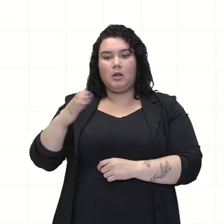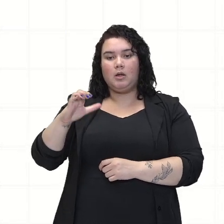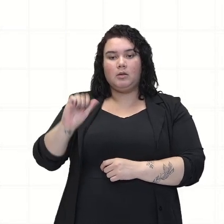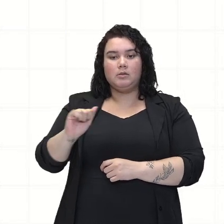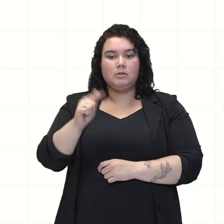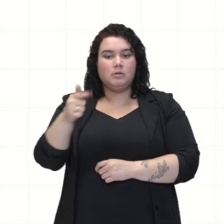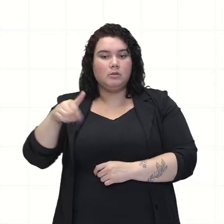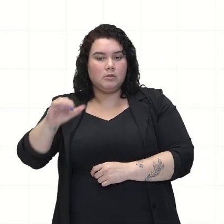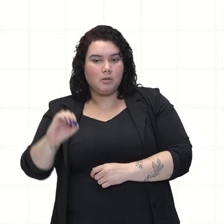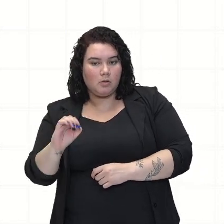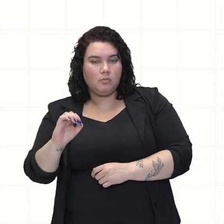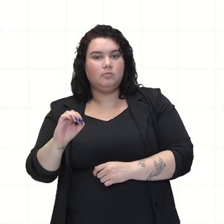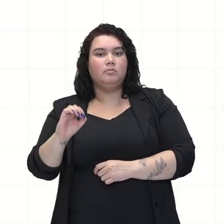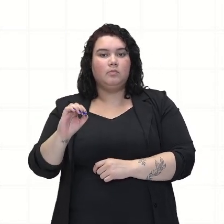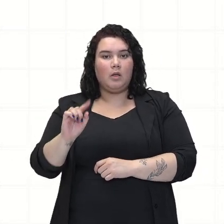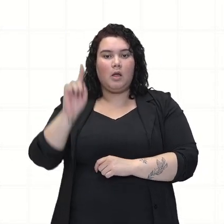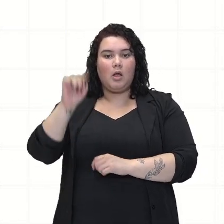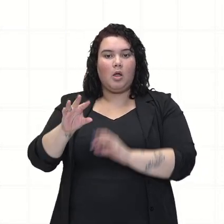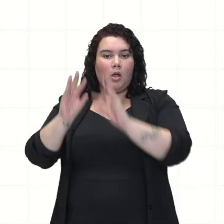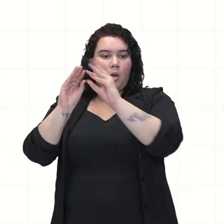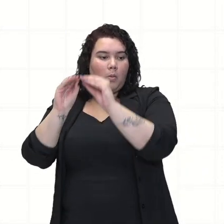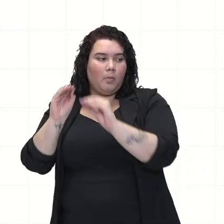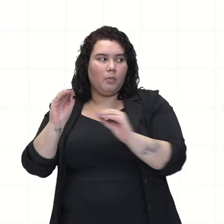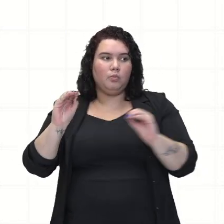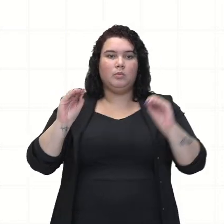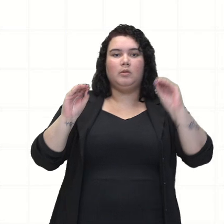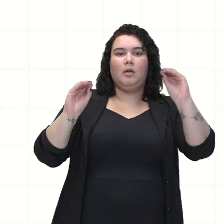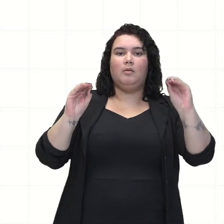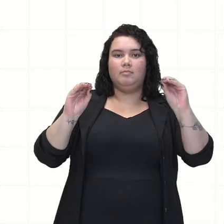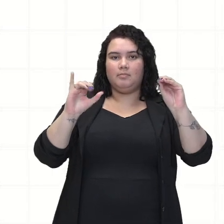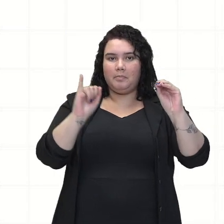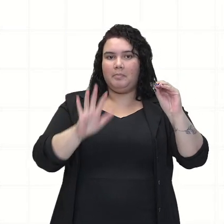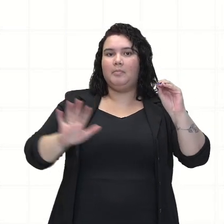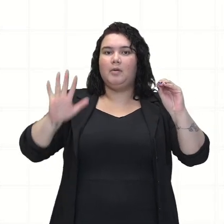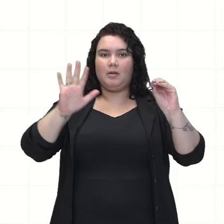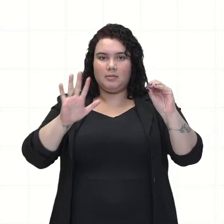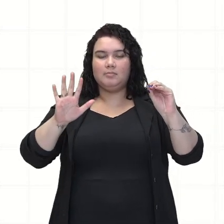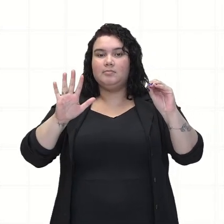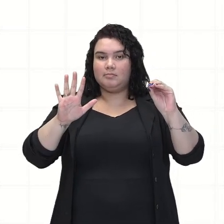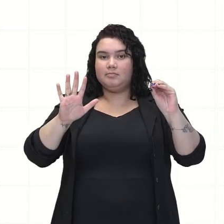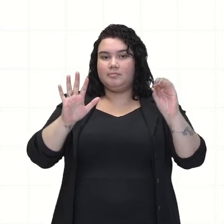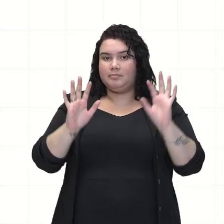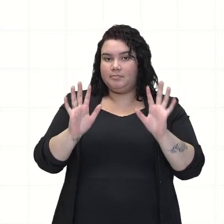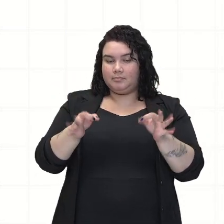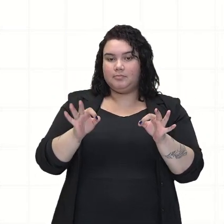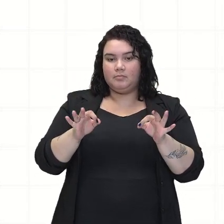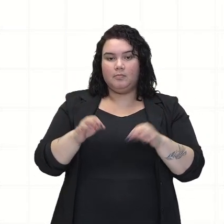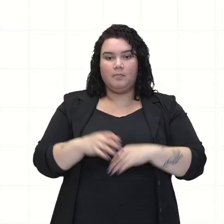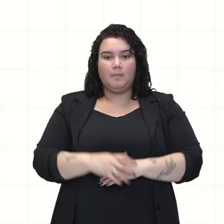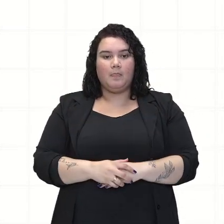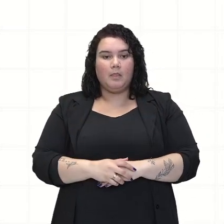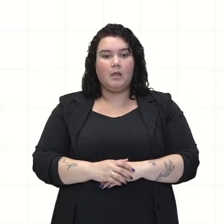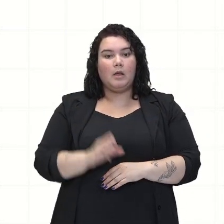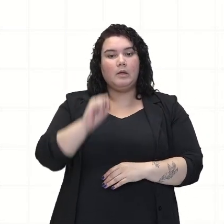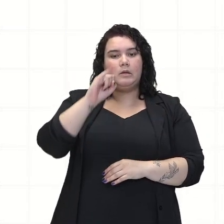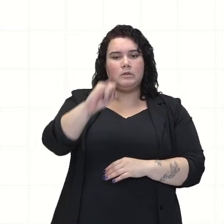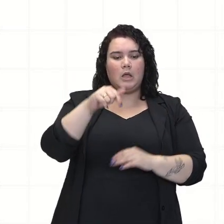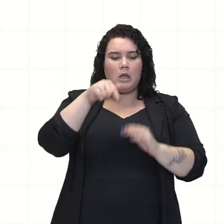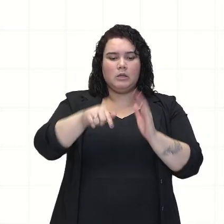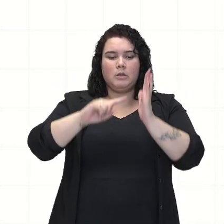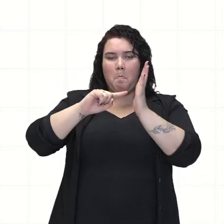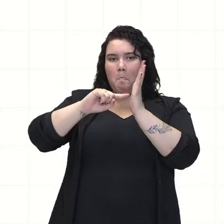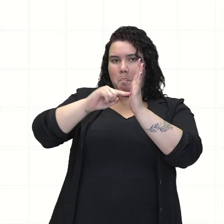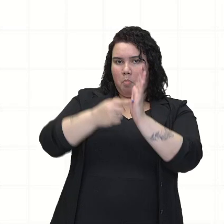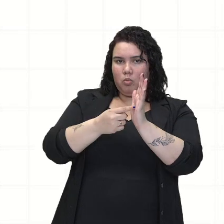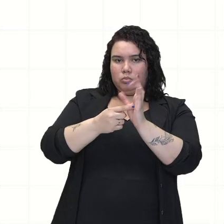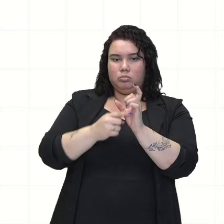Uma translação, transladar, né? Mudar, tá? Mover. Se girarmos em torno de um ponto,